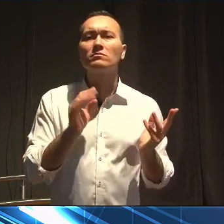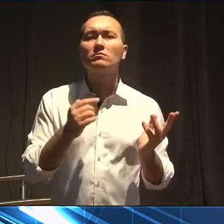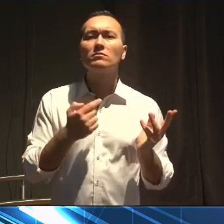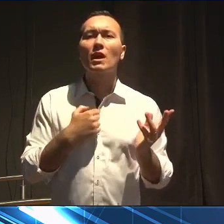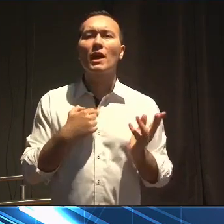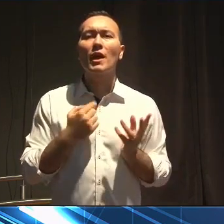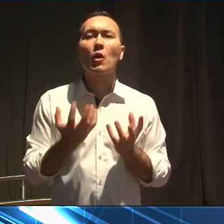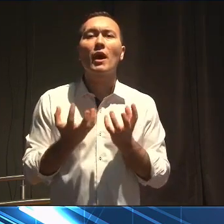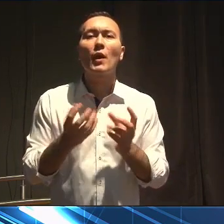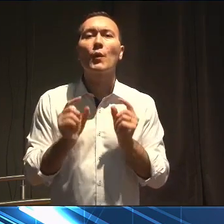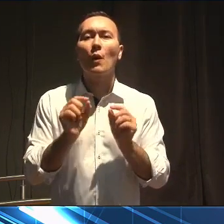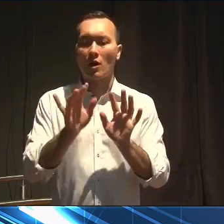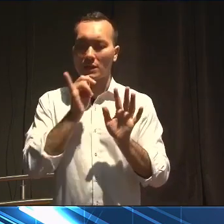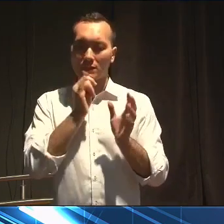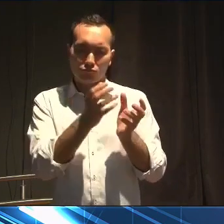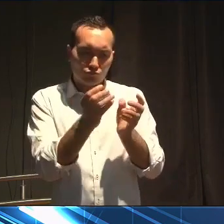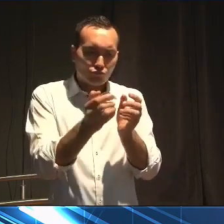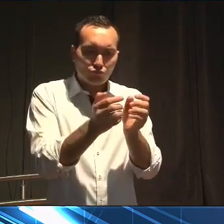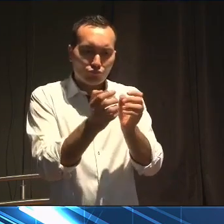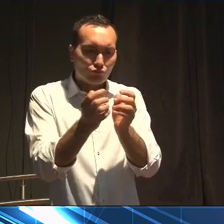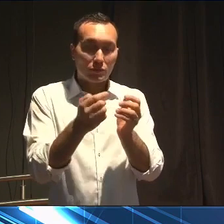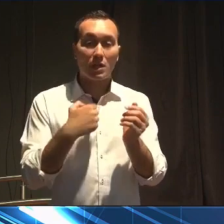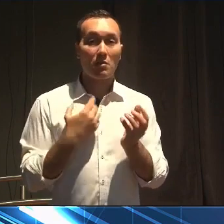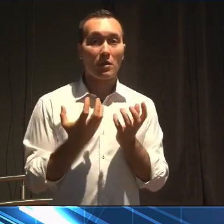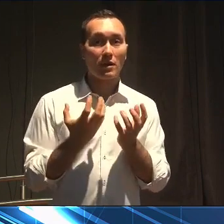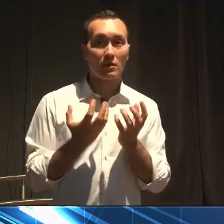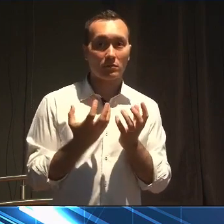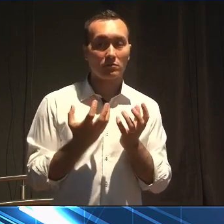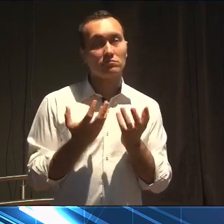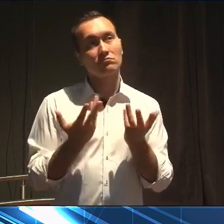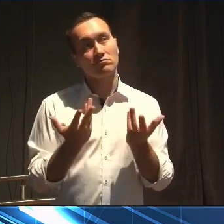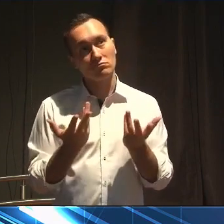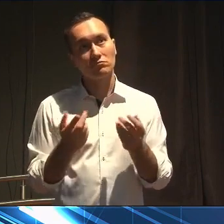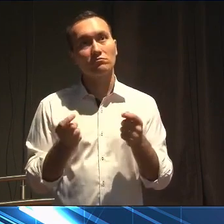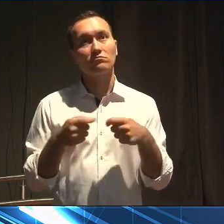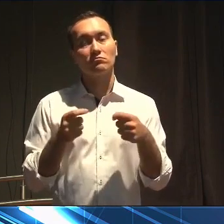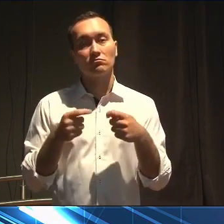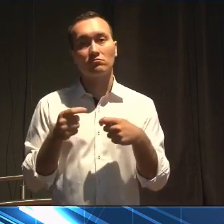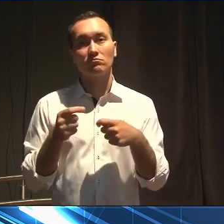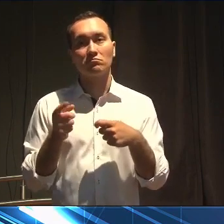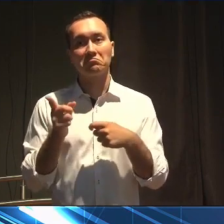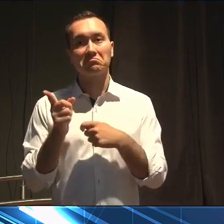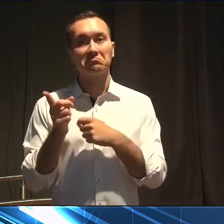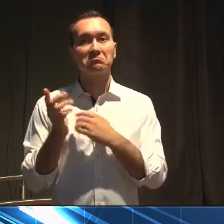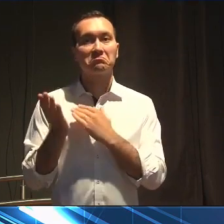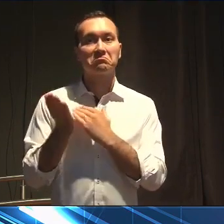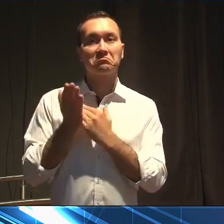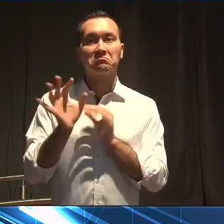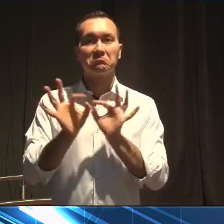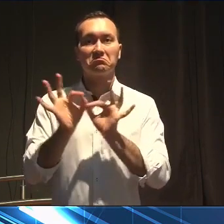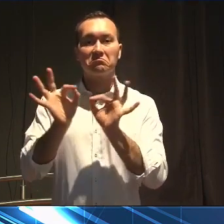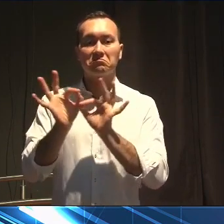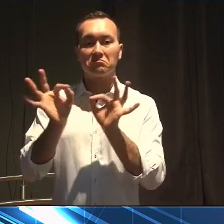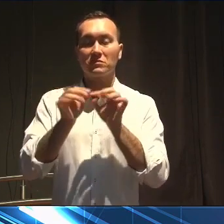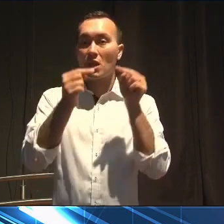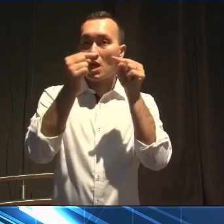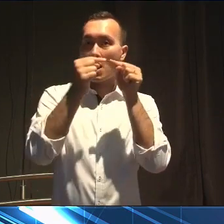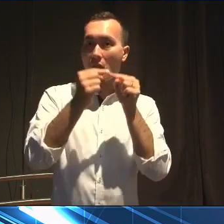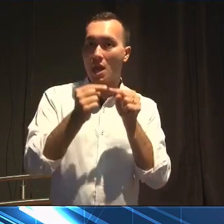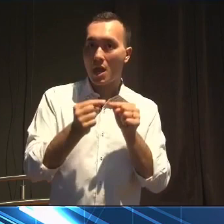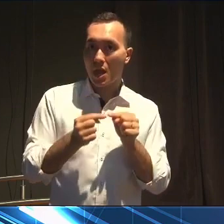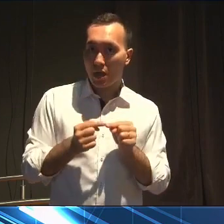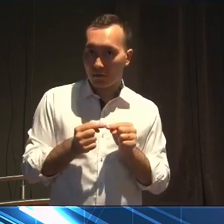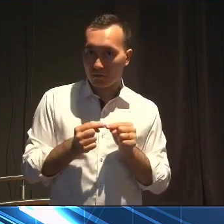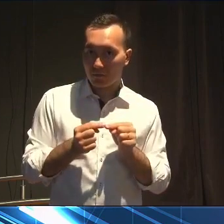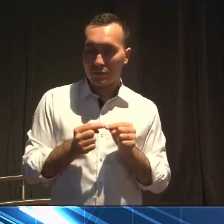Se eu vou desenvolver o jogo, vai ser um jogo com a engine do Unreal. Se é uma experiência em VR na web e qualquer outra coisa, se for